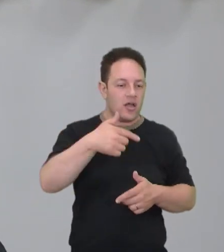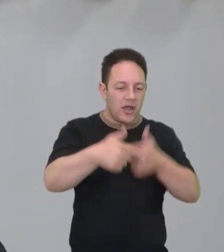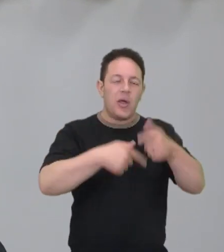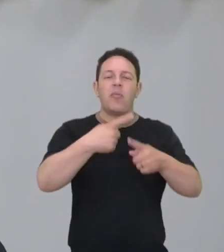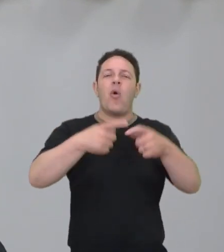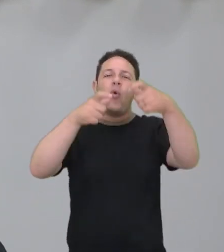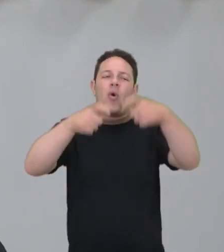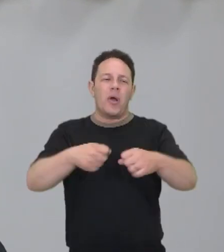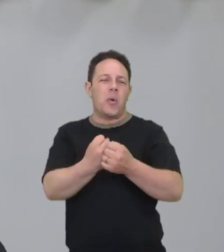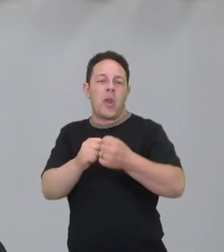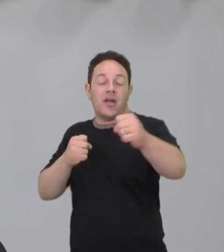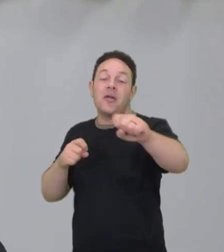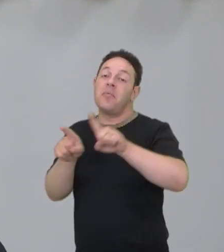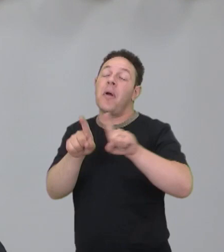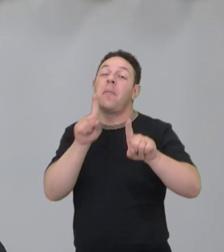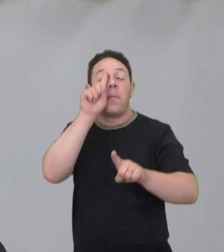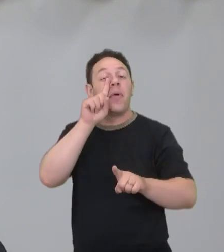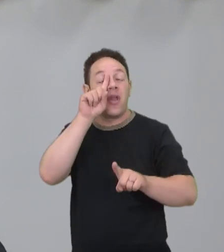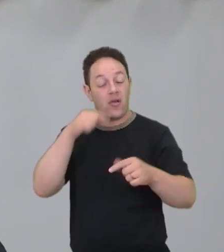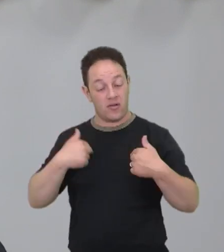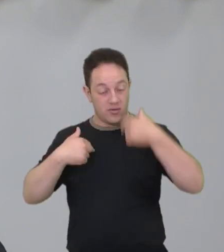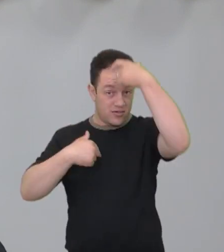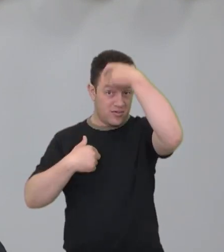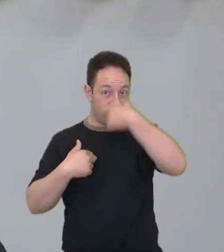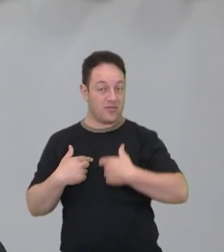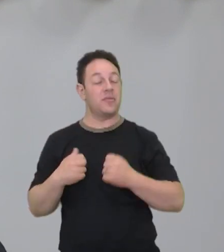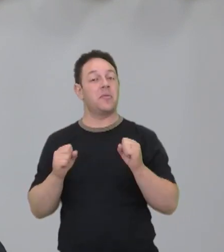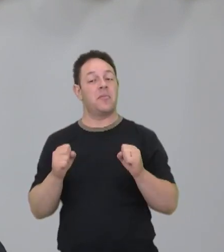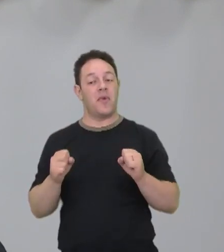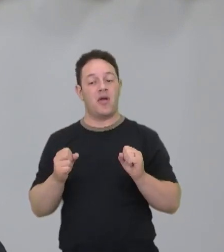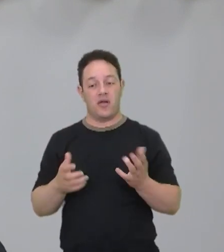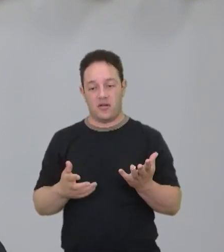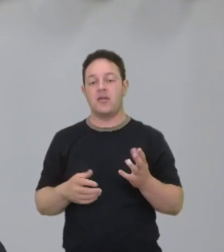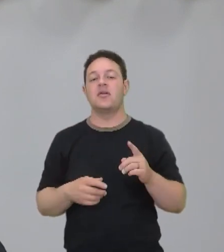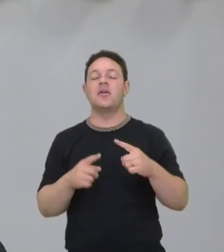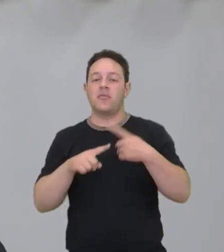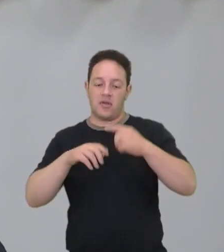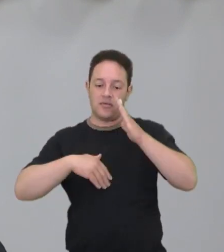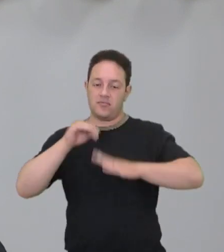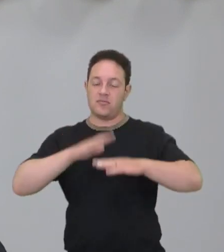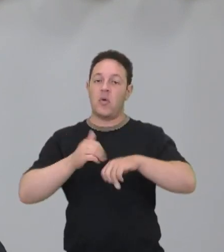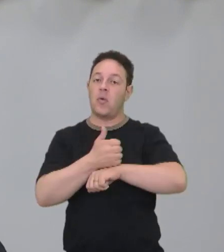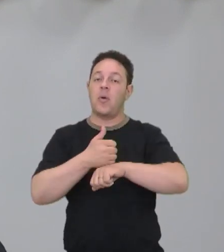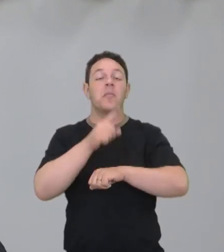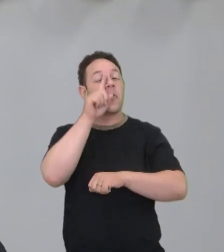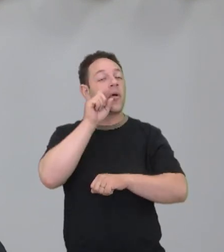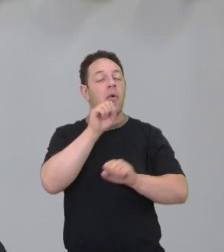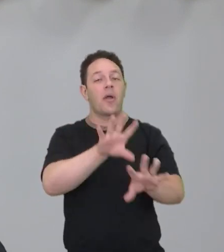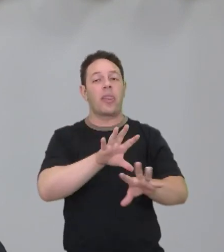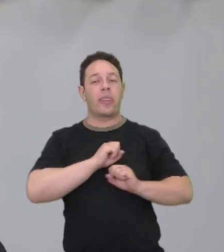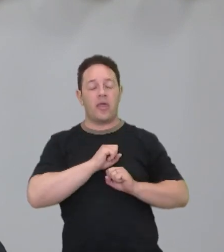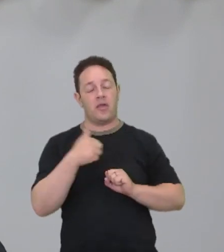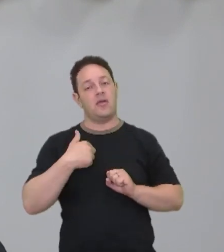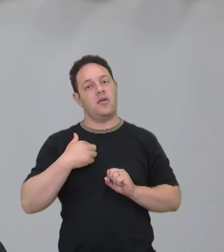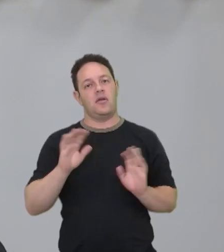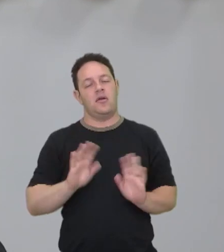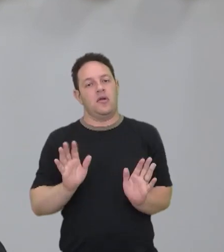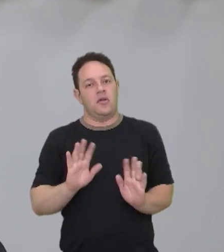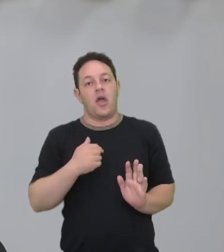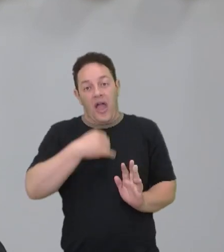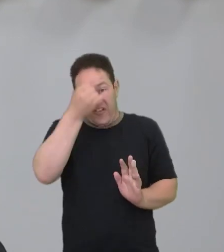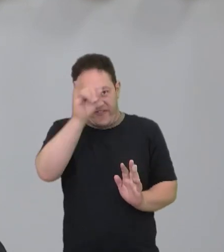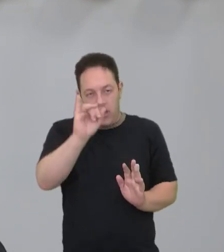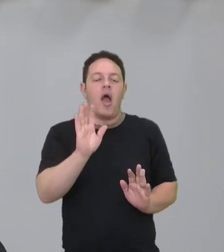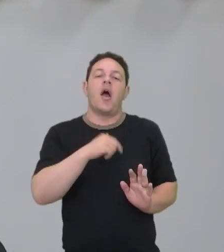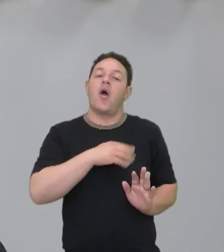também perigoso para os trabalhadores, né, esses profissionais poderiam então se contaminar. Então, por